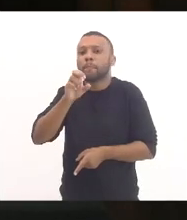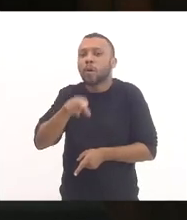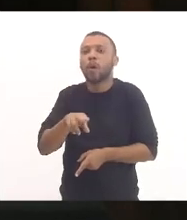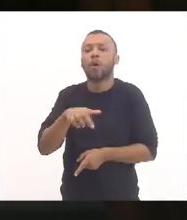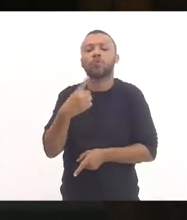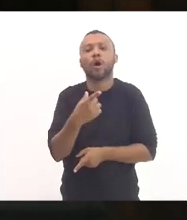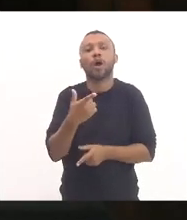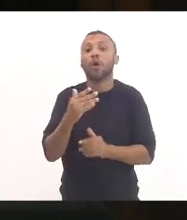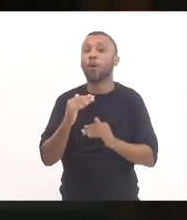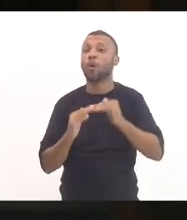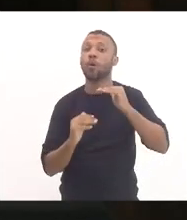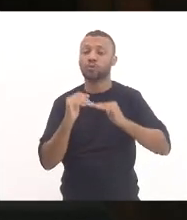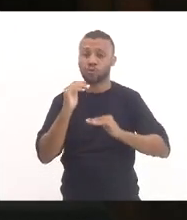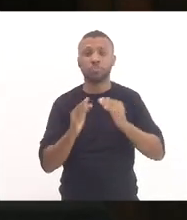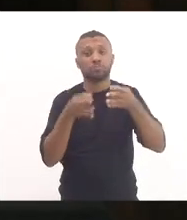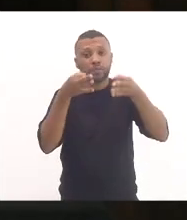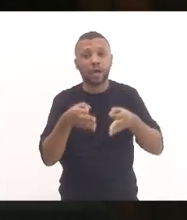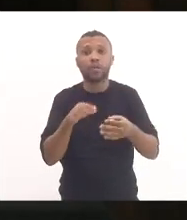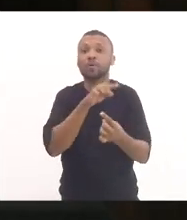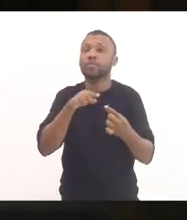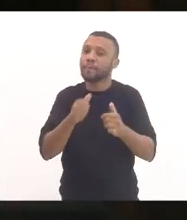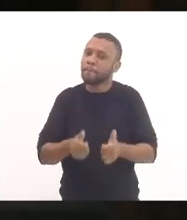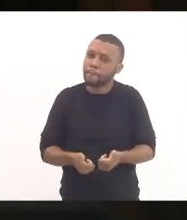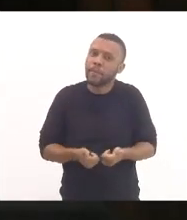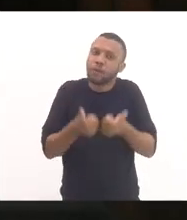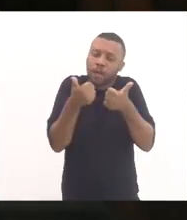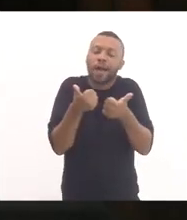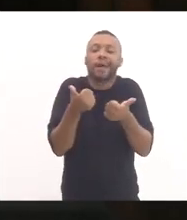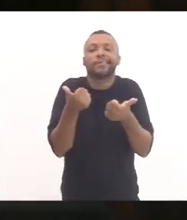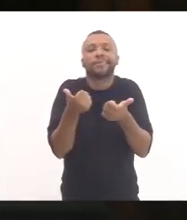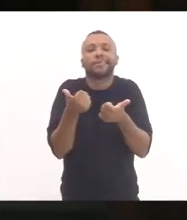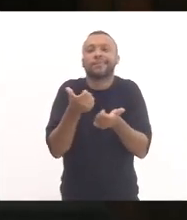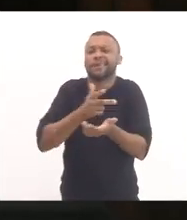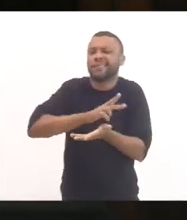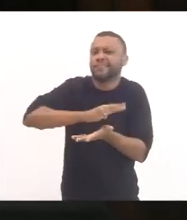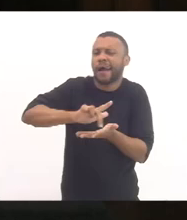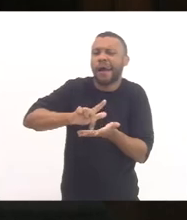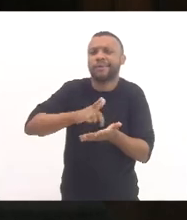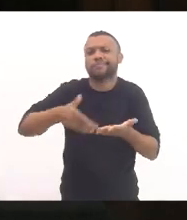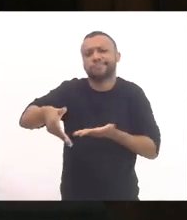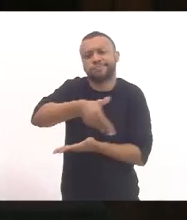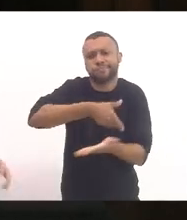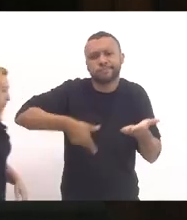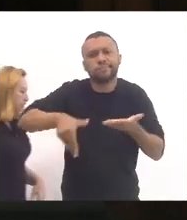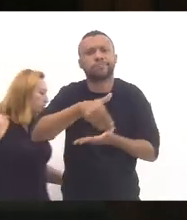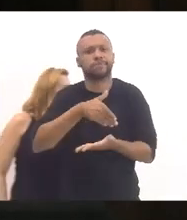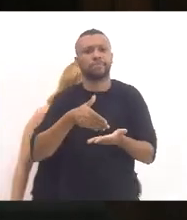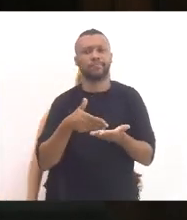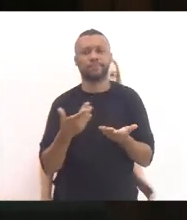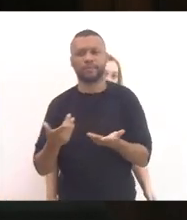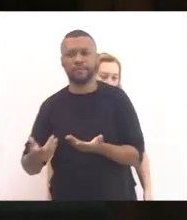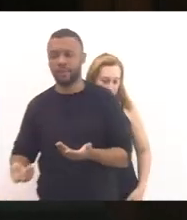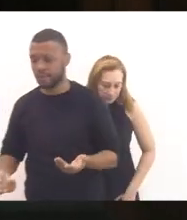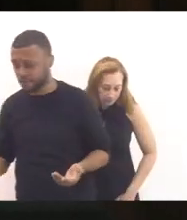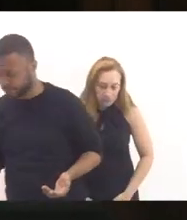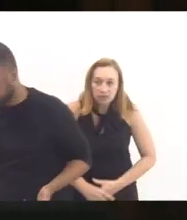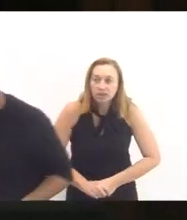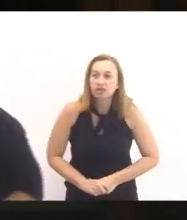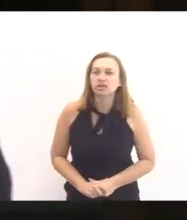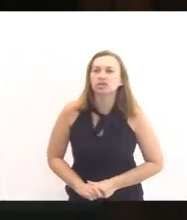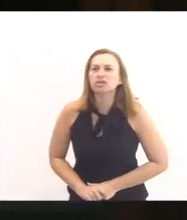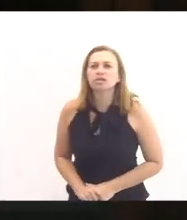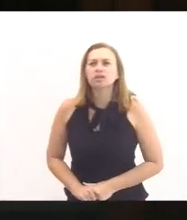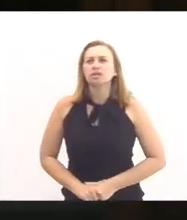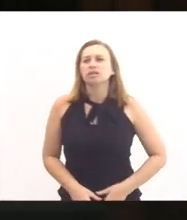construímos e redigimos isso para ti melhorar a sermos a várias mãos exatamente a várias mãos tivemos ali cinquenta por cento